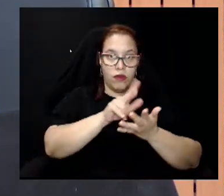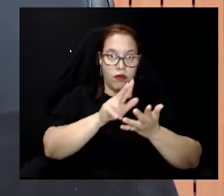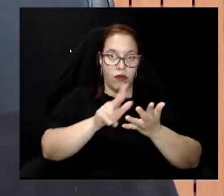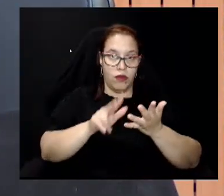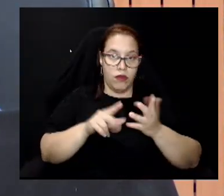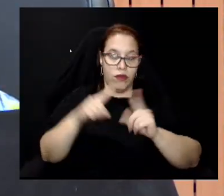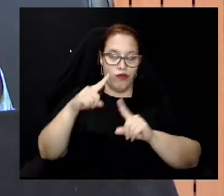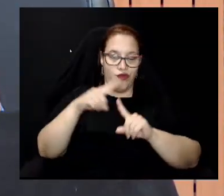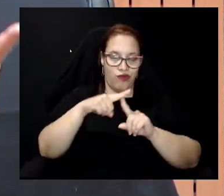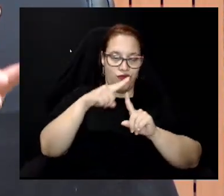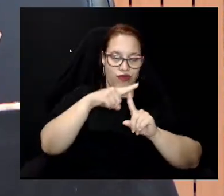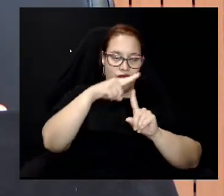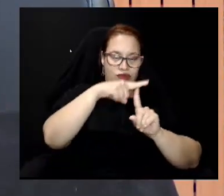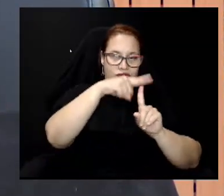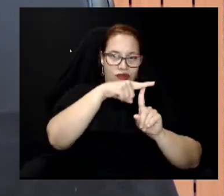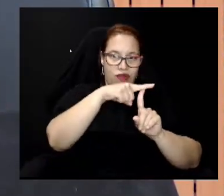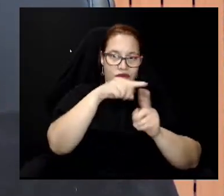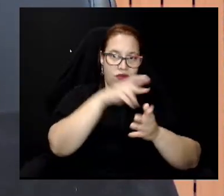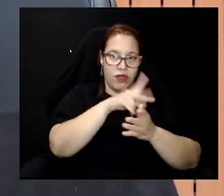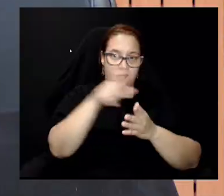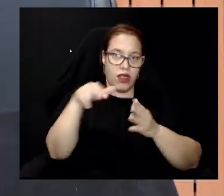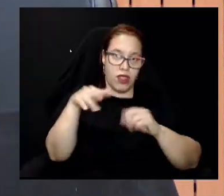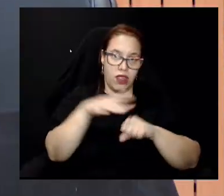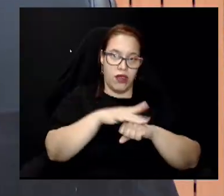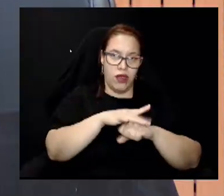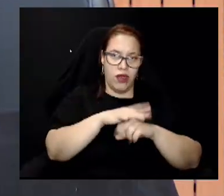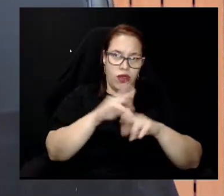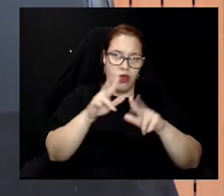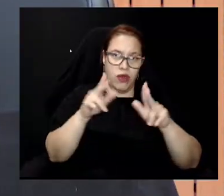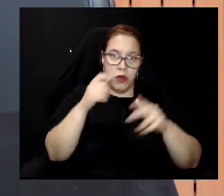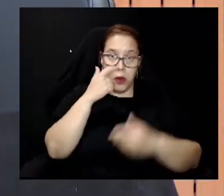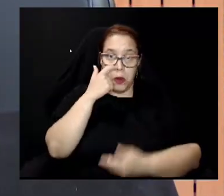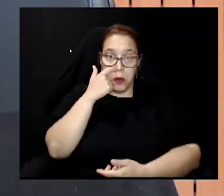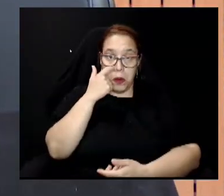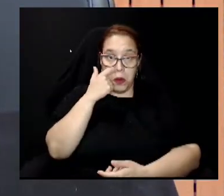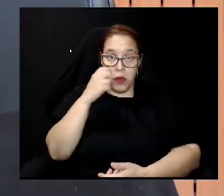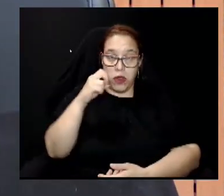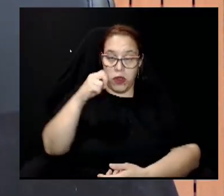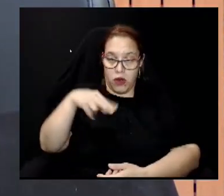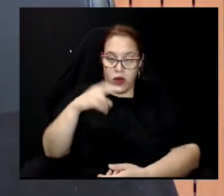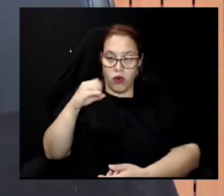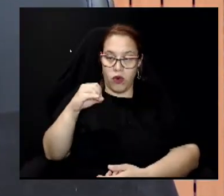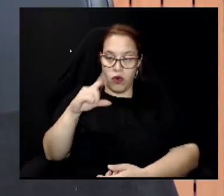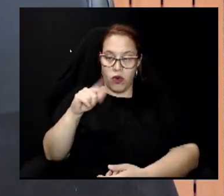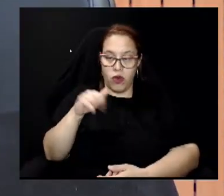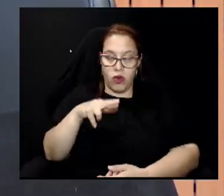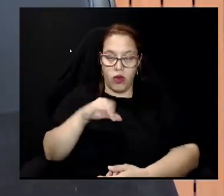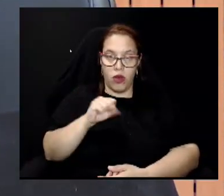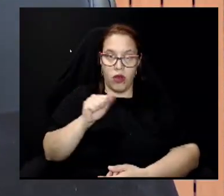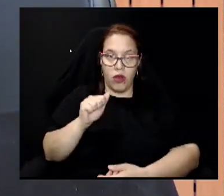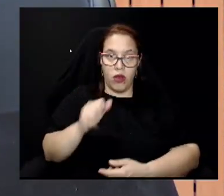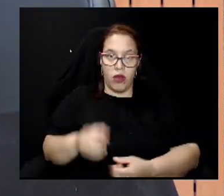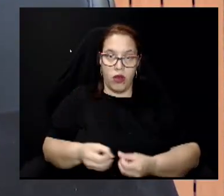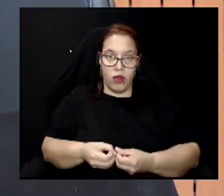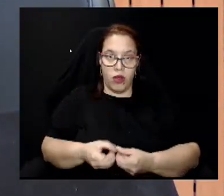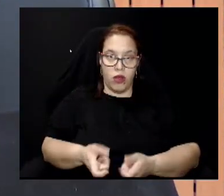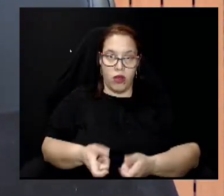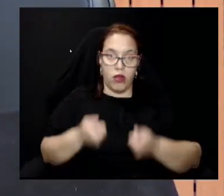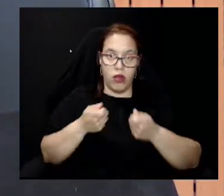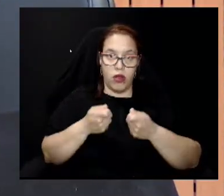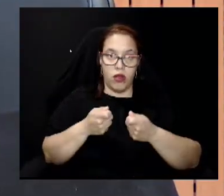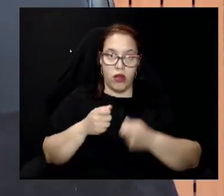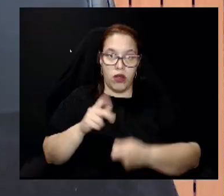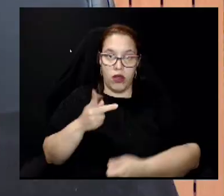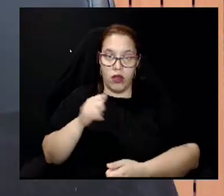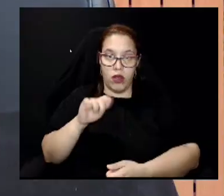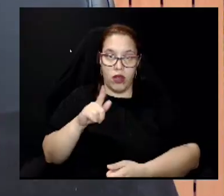se fossem várias doenças diferentes. Inclusive, para o oncologista, quando eu falo câncer de ovário, se eu for discutir um caso com o Igor, se